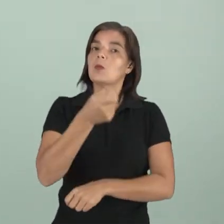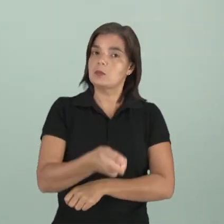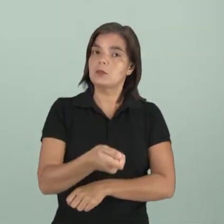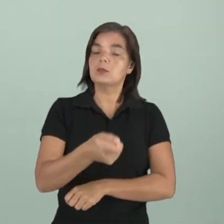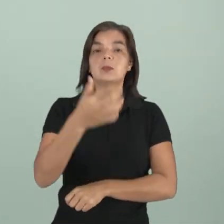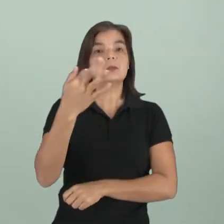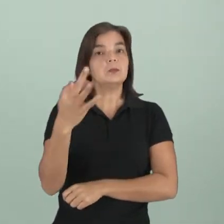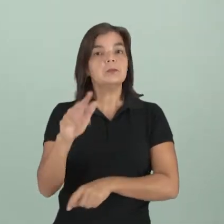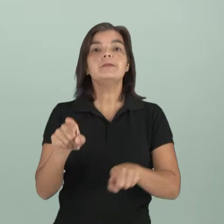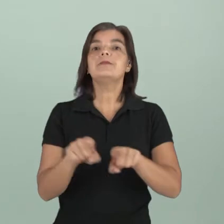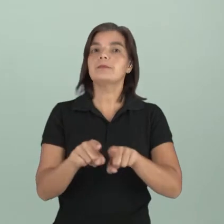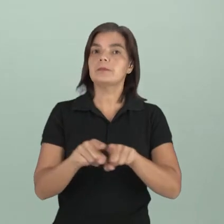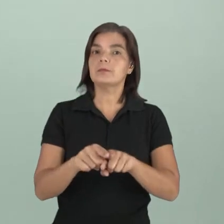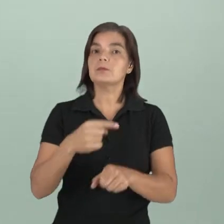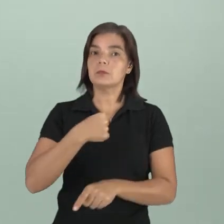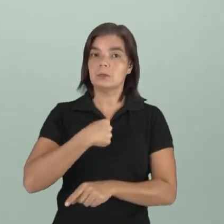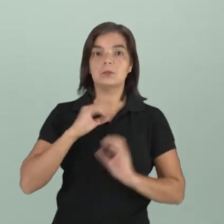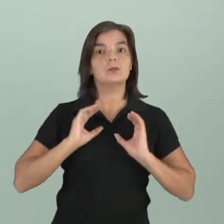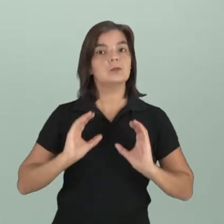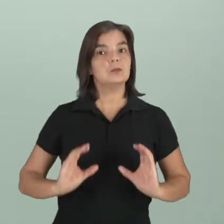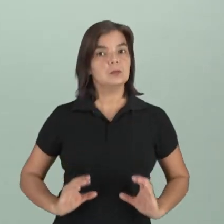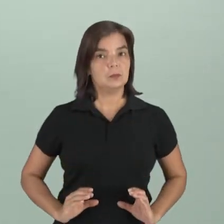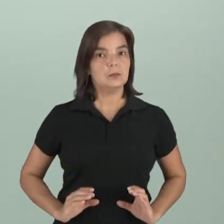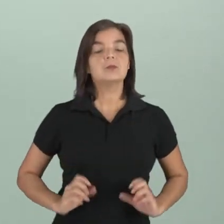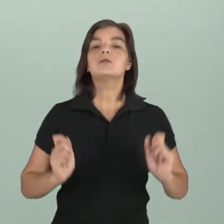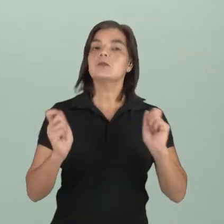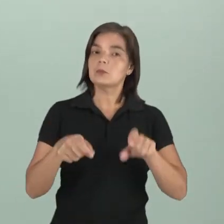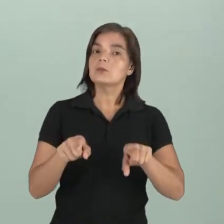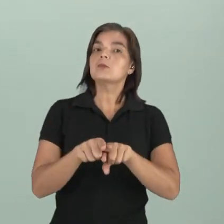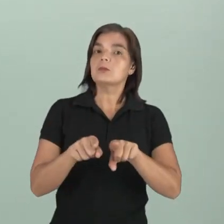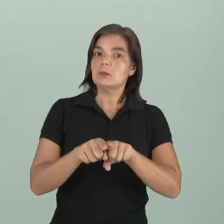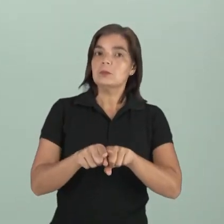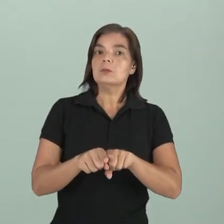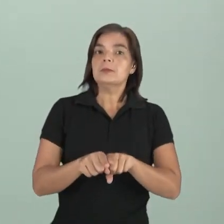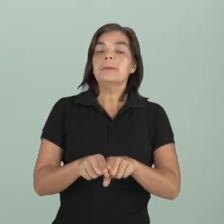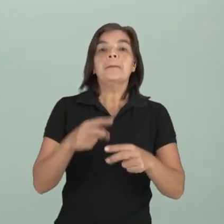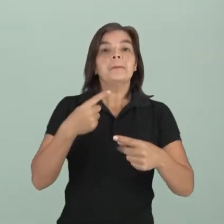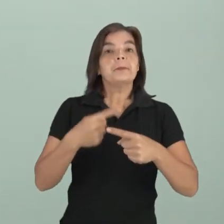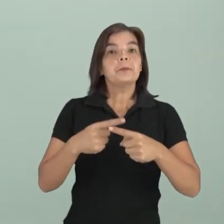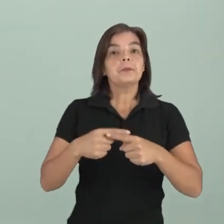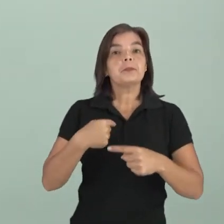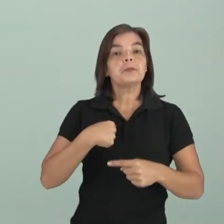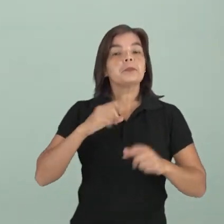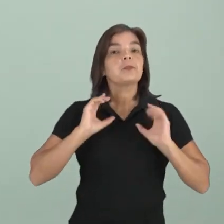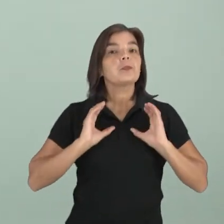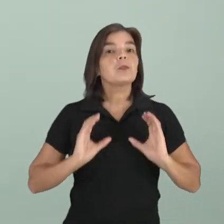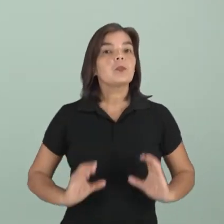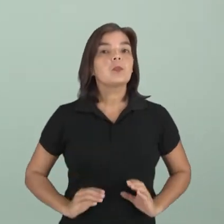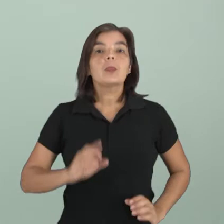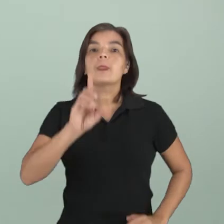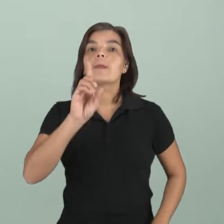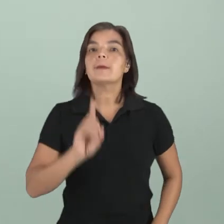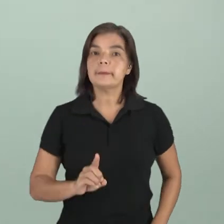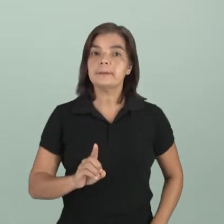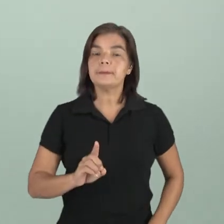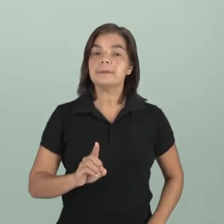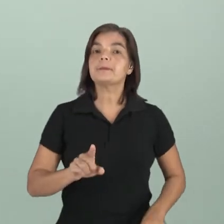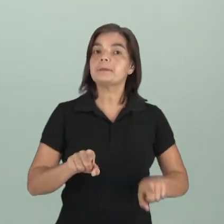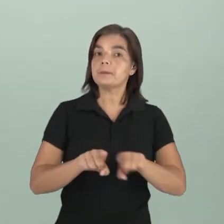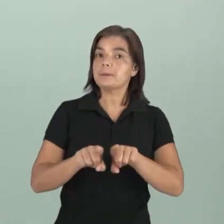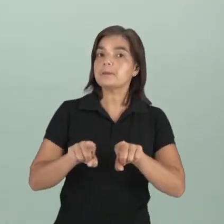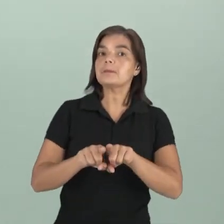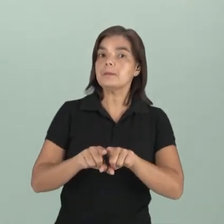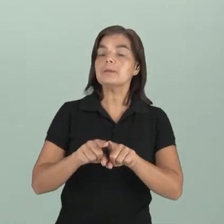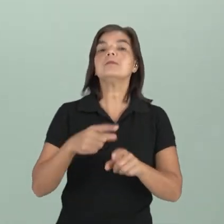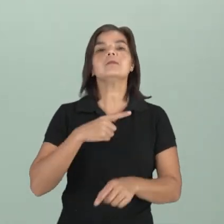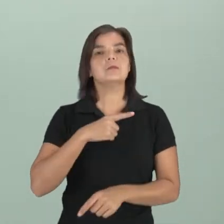do poder federal. Eu, enquanto cidadão, eu posso fazer isso, porque eu sou um cidadão de direitos, mas um